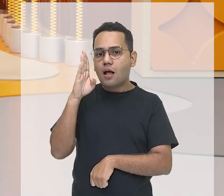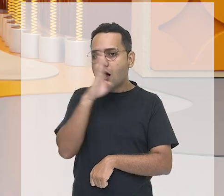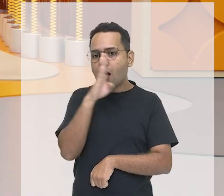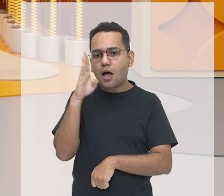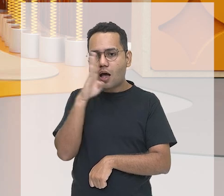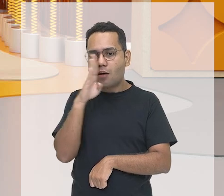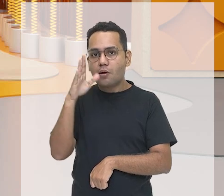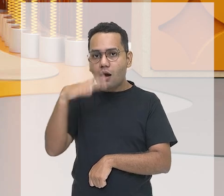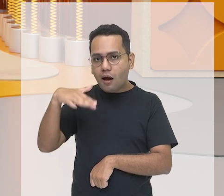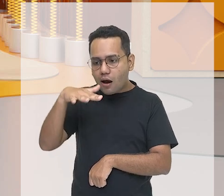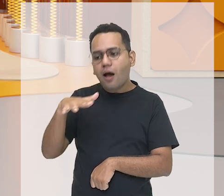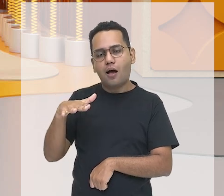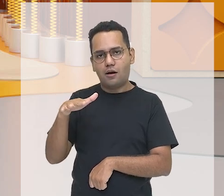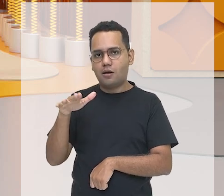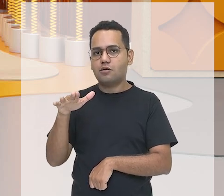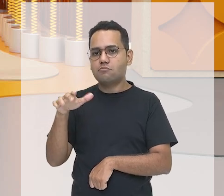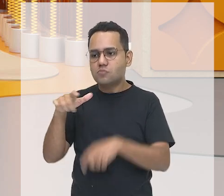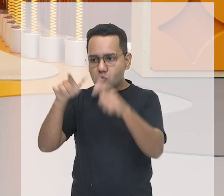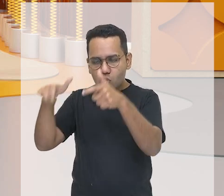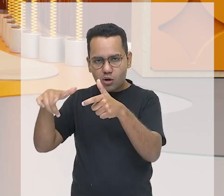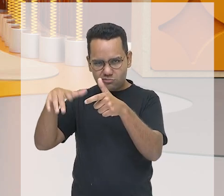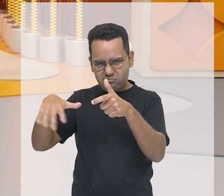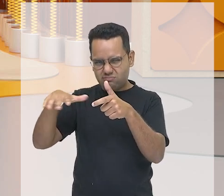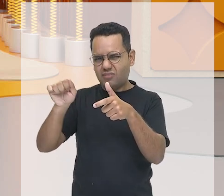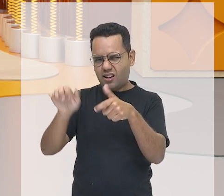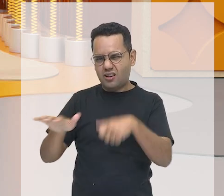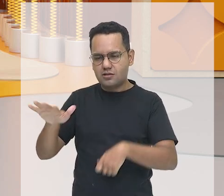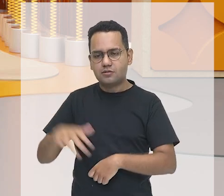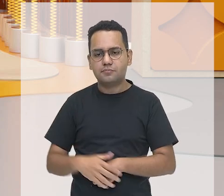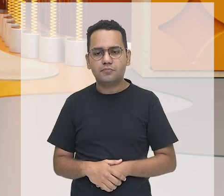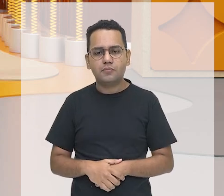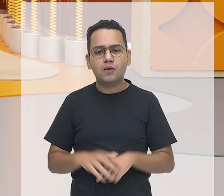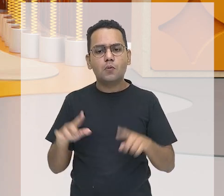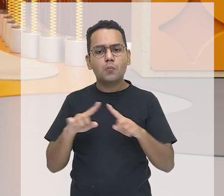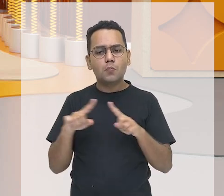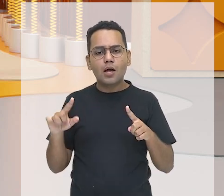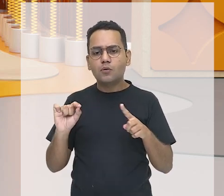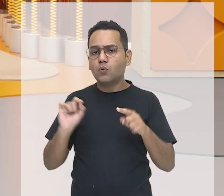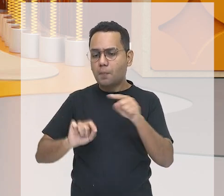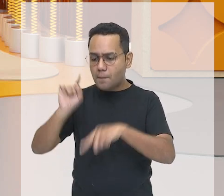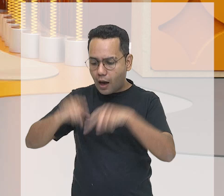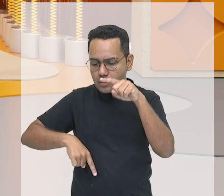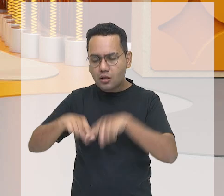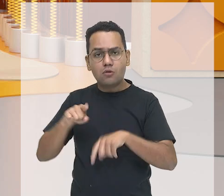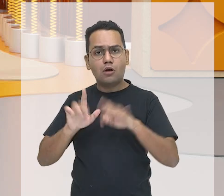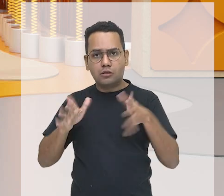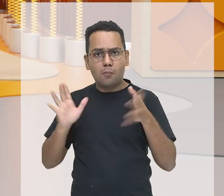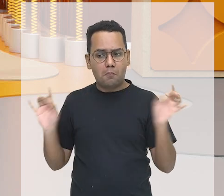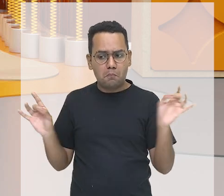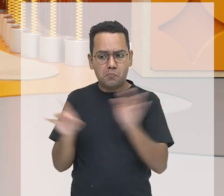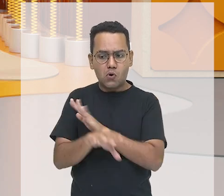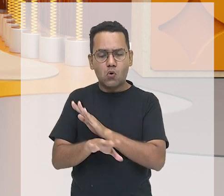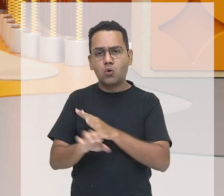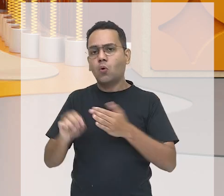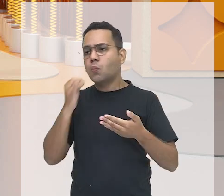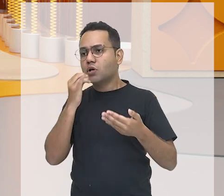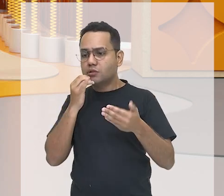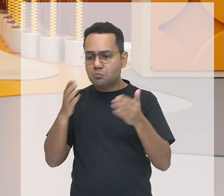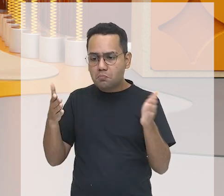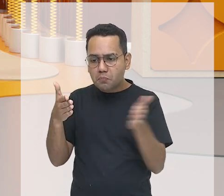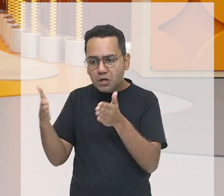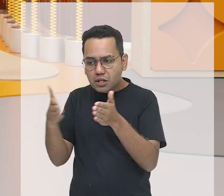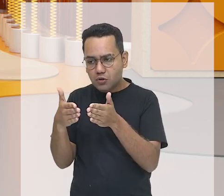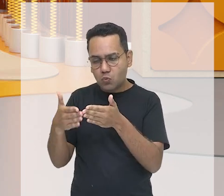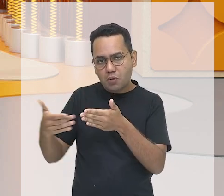nos países asiáticos, onde hoje eles já estão com o produto, porém daqui a 15 dias ou até amanhã eles já